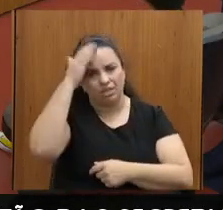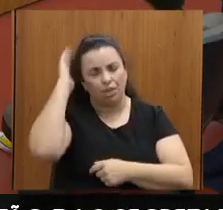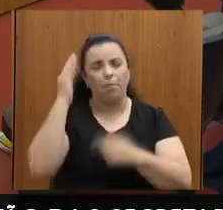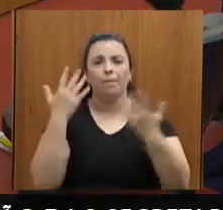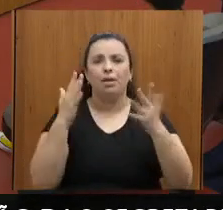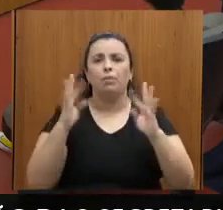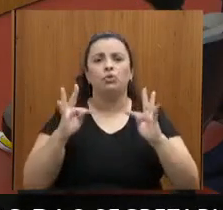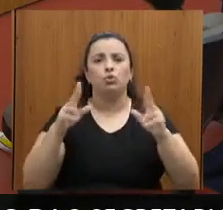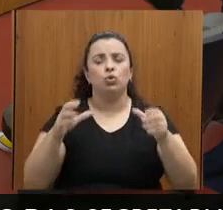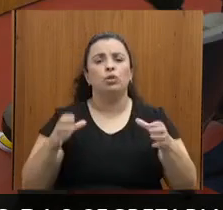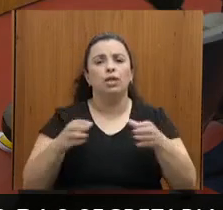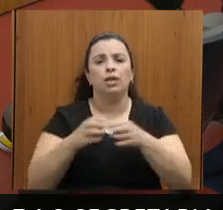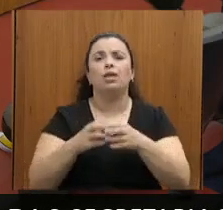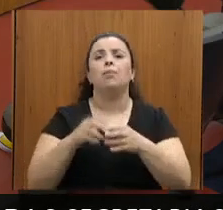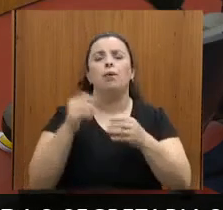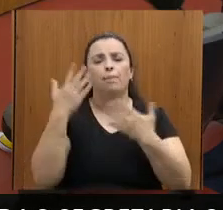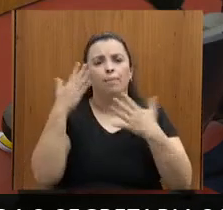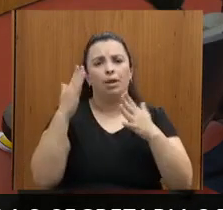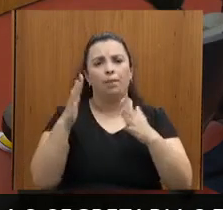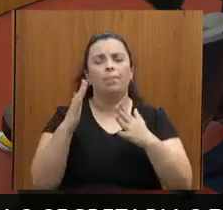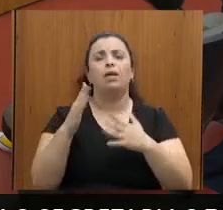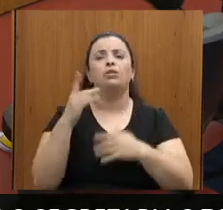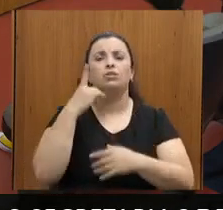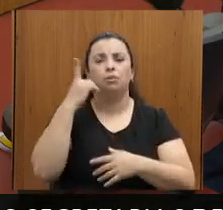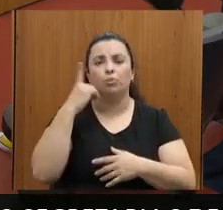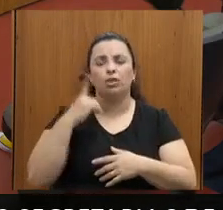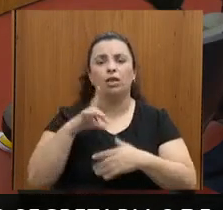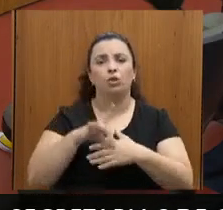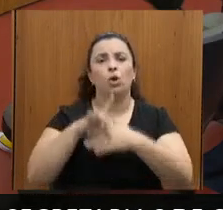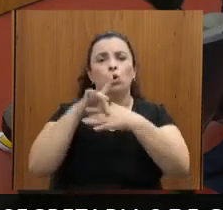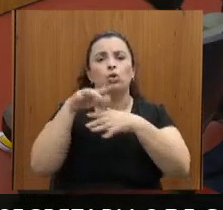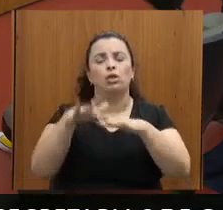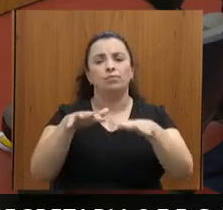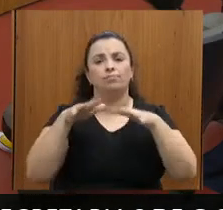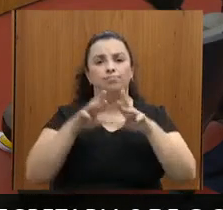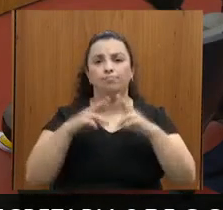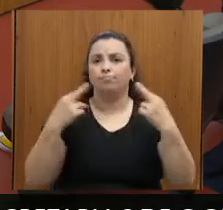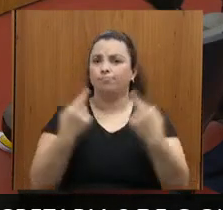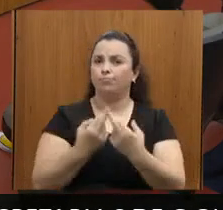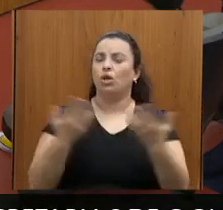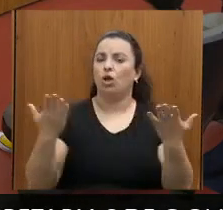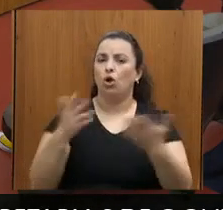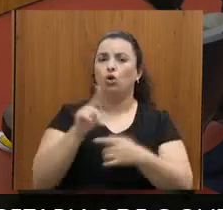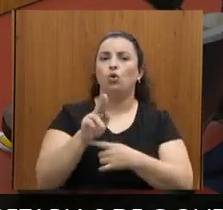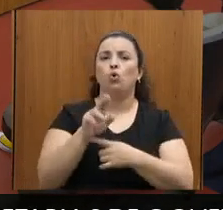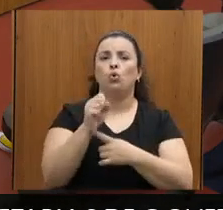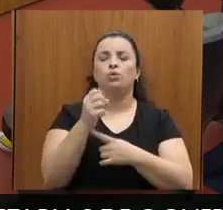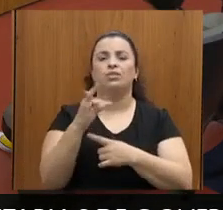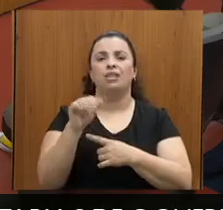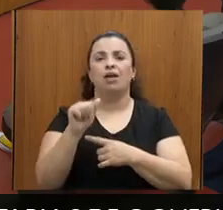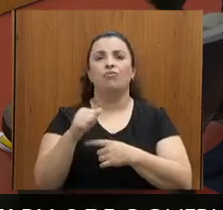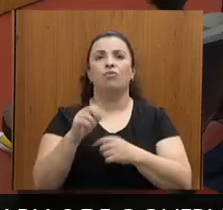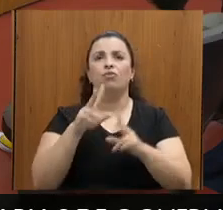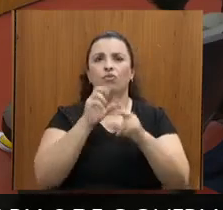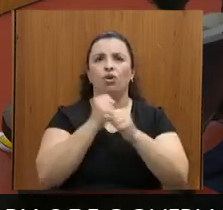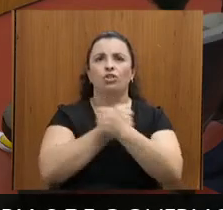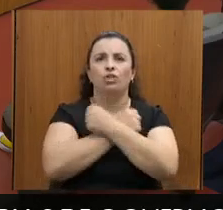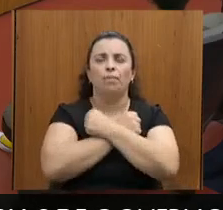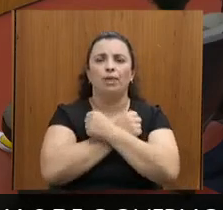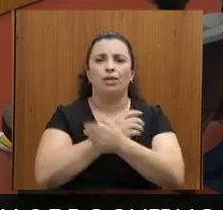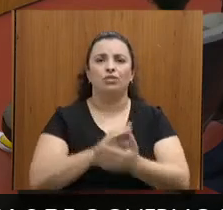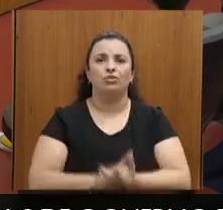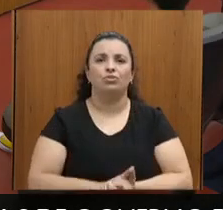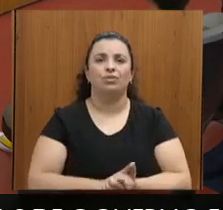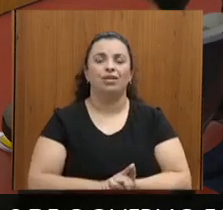parabéns ao nosso líder que conduz essa comissão, esse evento, nesse momento, Gustavo Valadares. Forte abraço. Tem dois minutos que eu estou